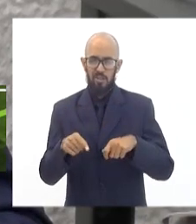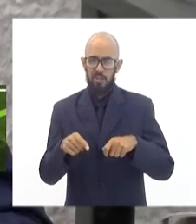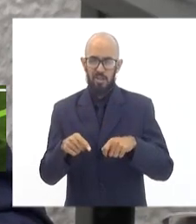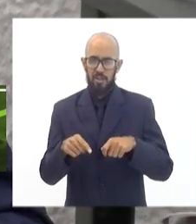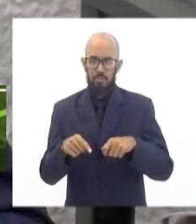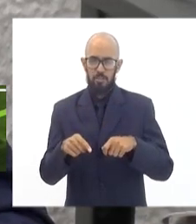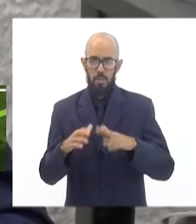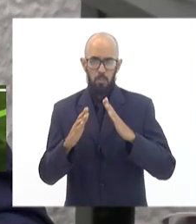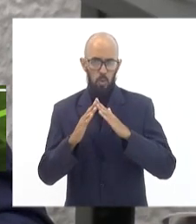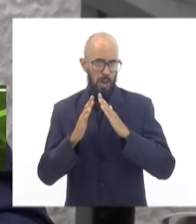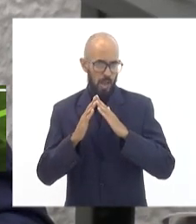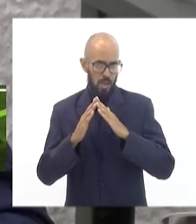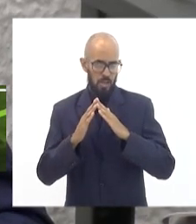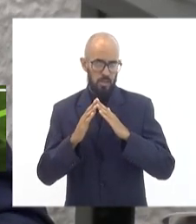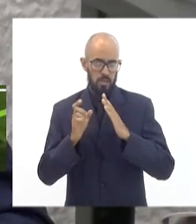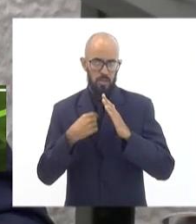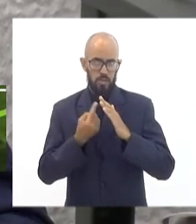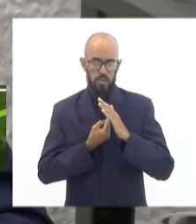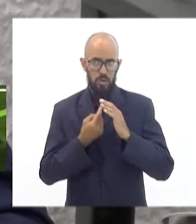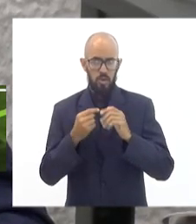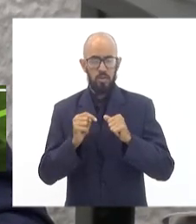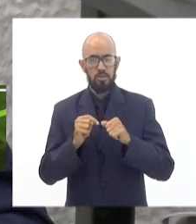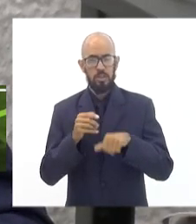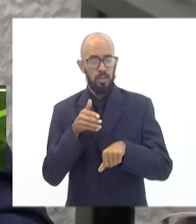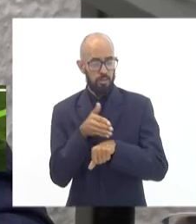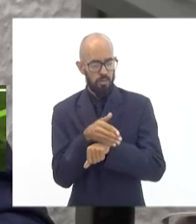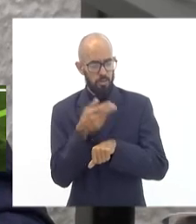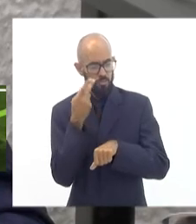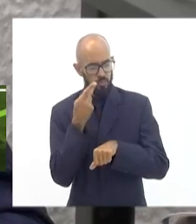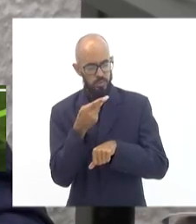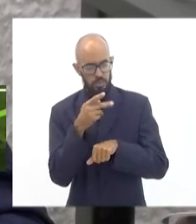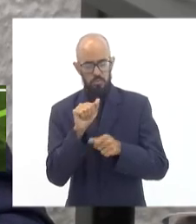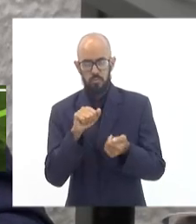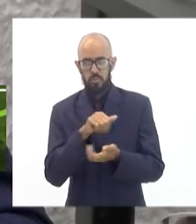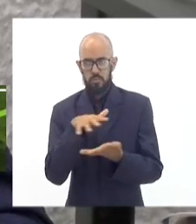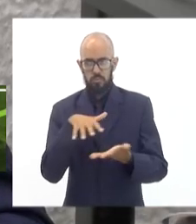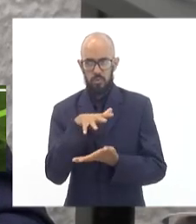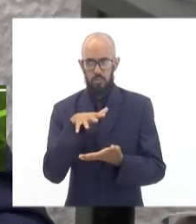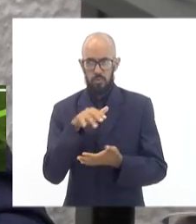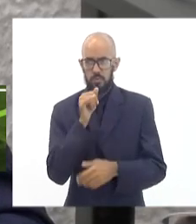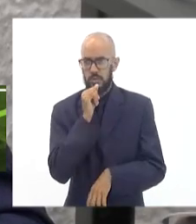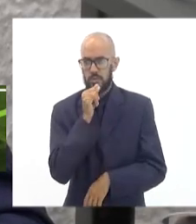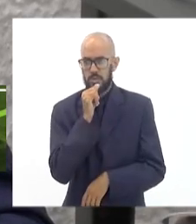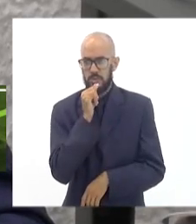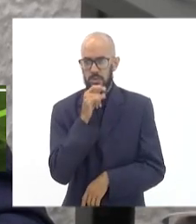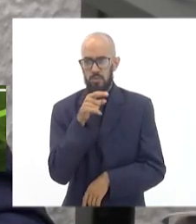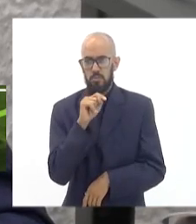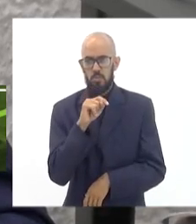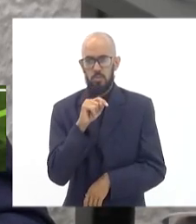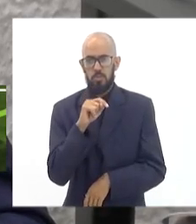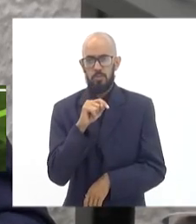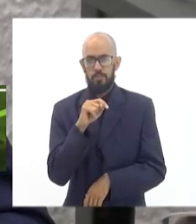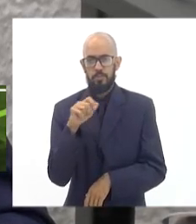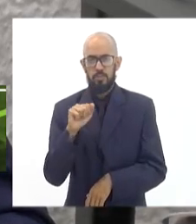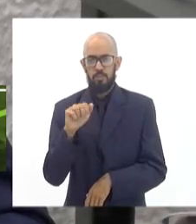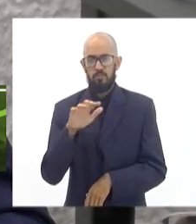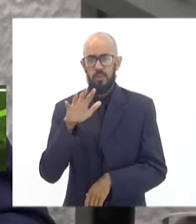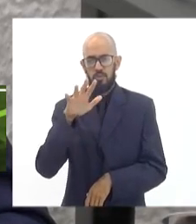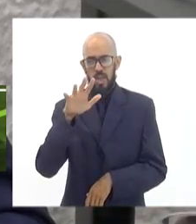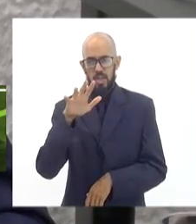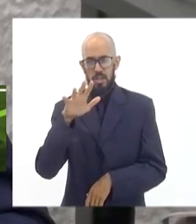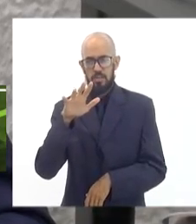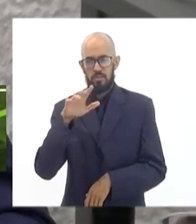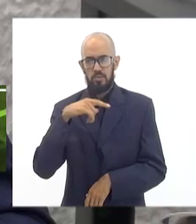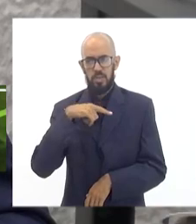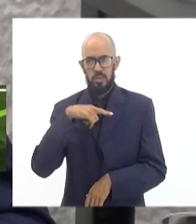e Nós entramos nessas habitações e reformamos exemplo você na comunidade você